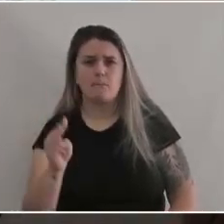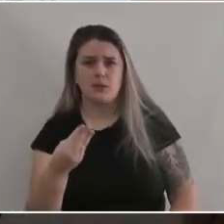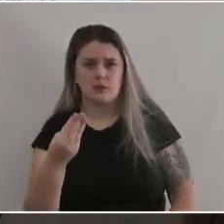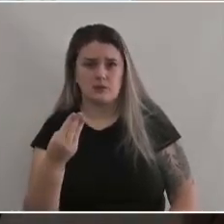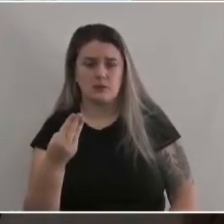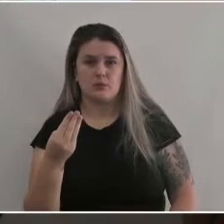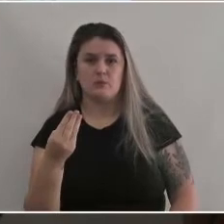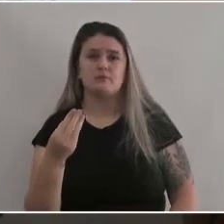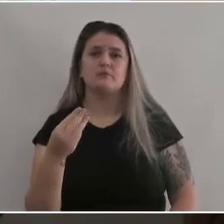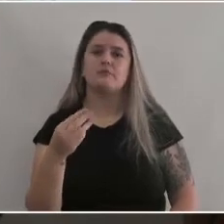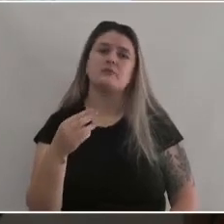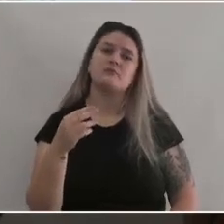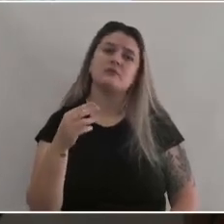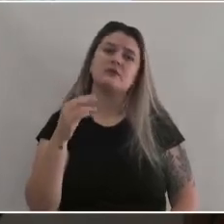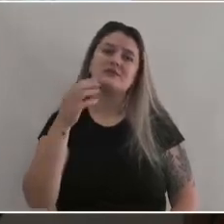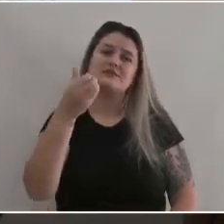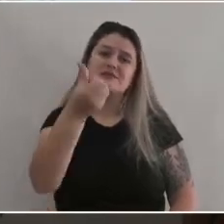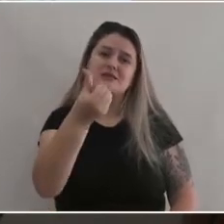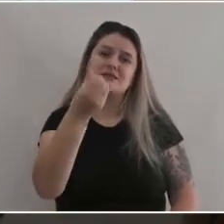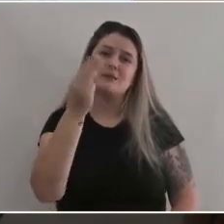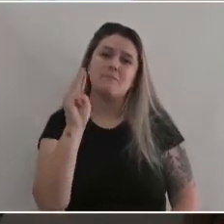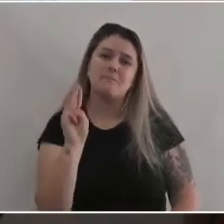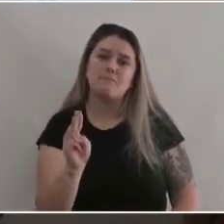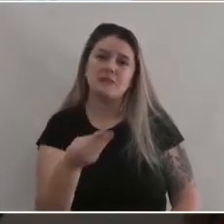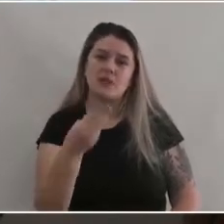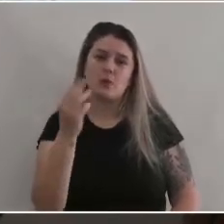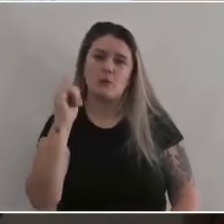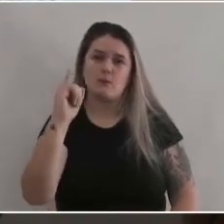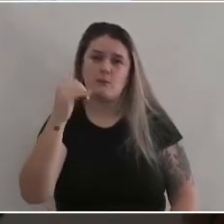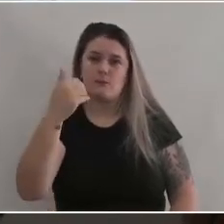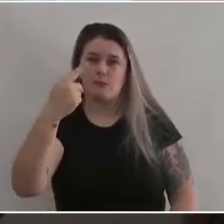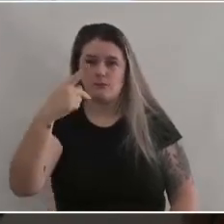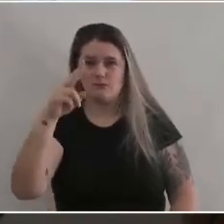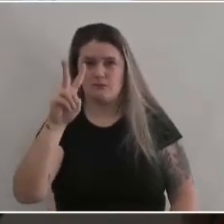21.419.000 e 6.203.000 de IPVA.